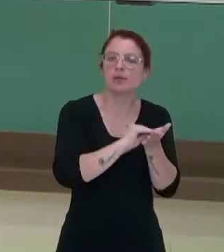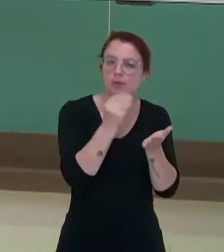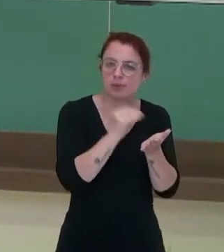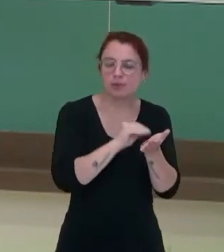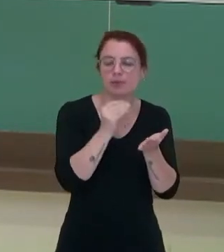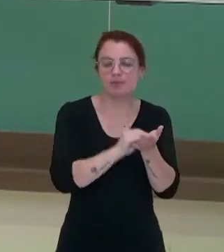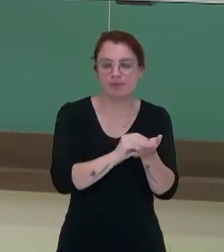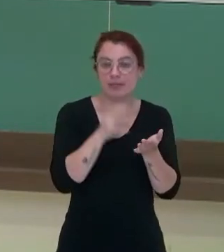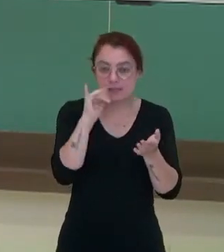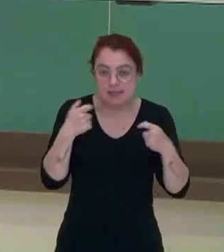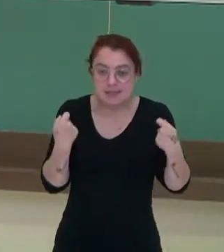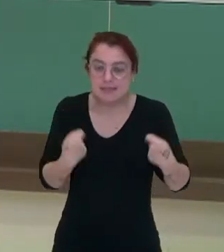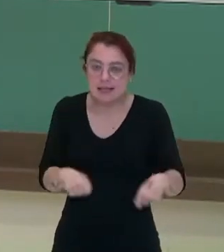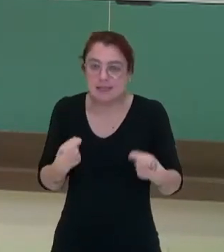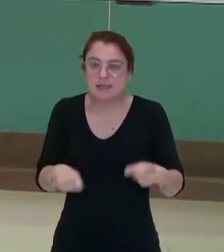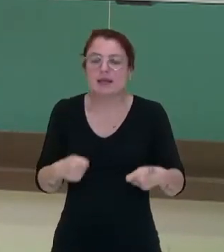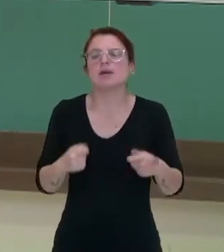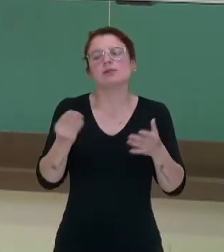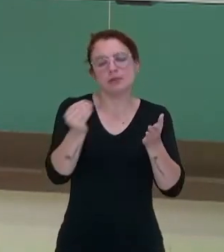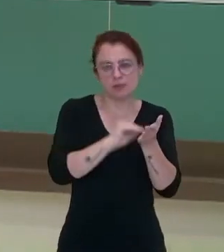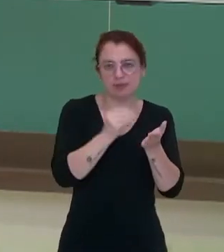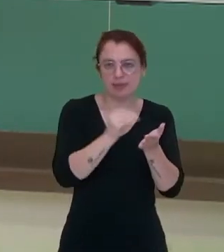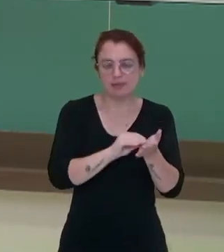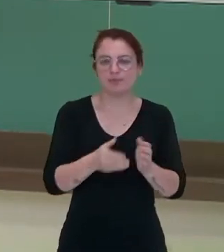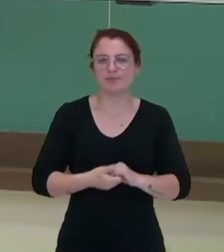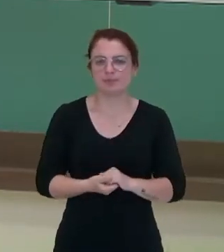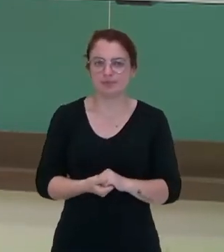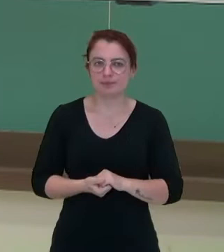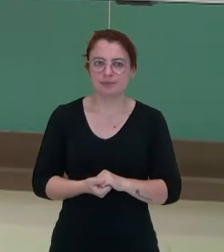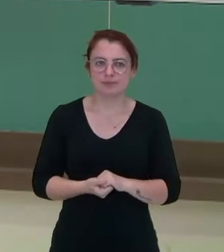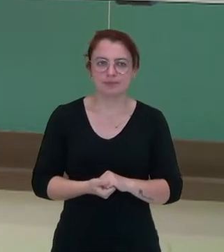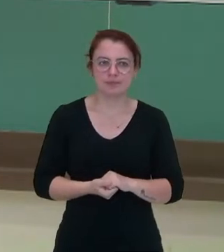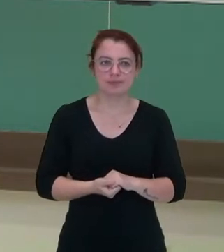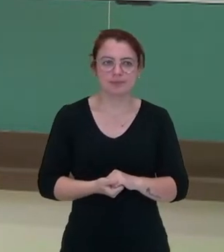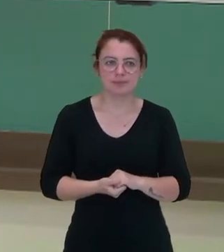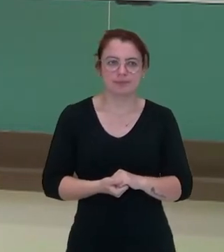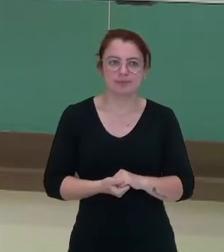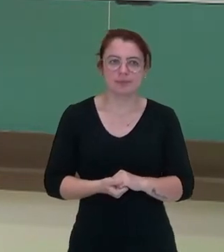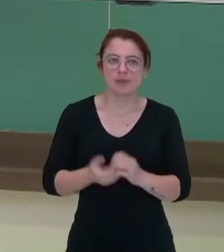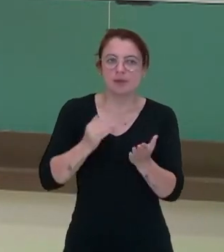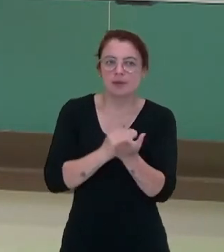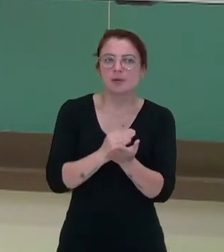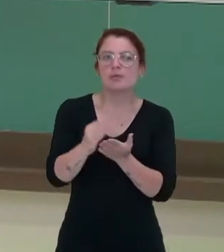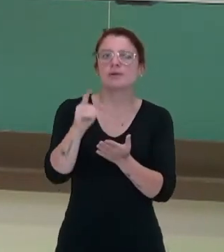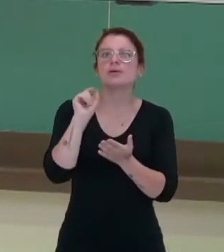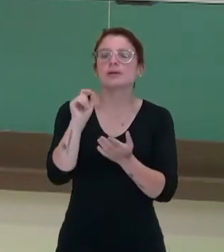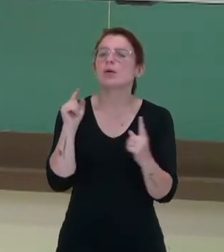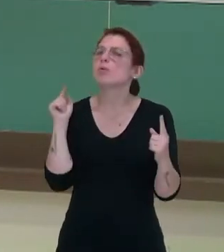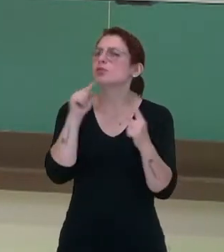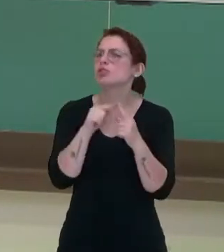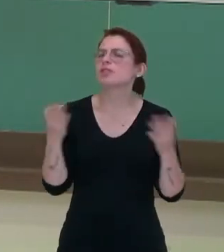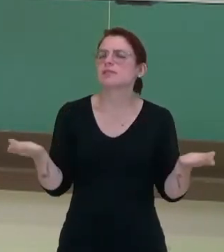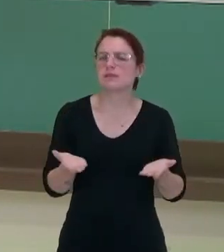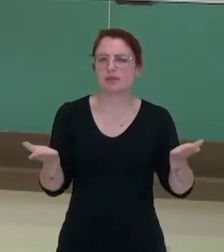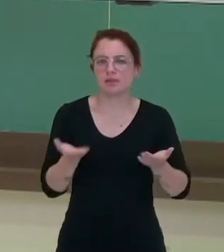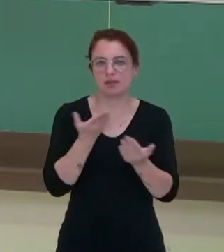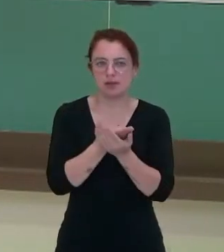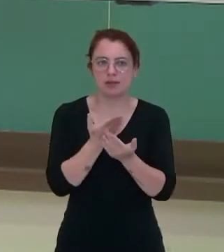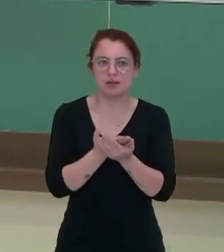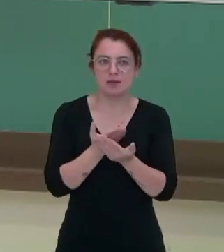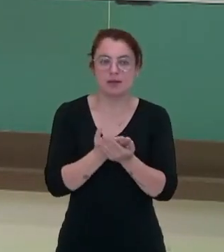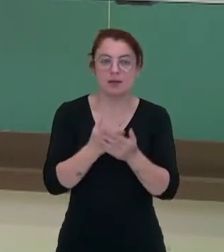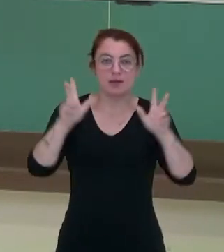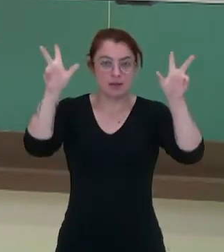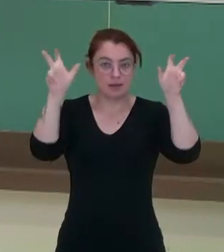julgar necessário para os seus estudos. Então vamos lá? Vamos começar com o objetivo dessa aula. Então o